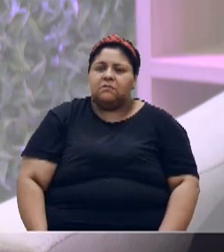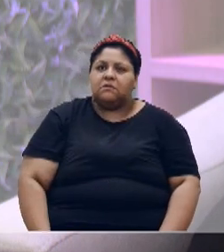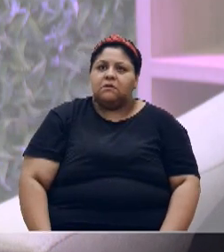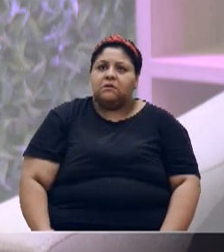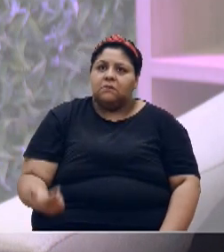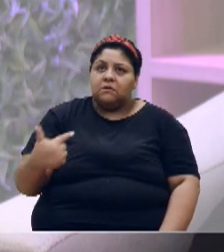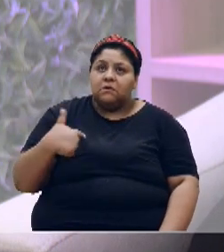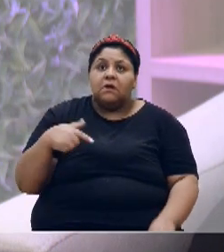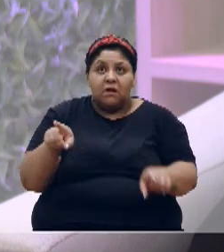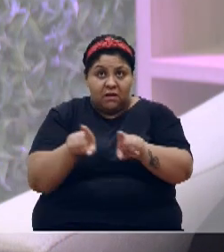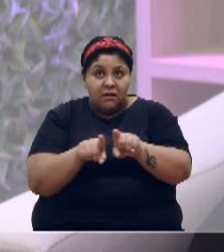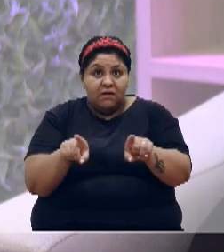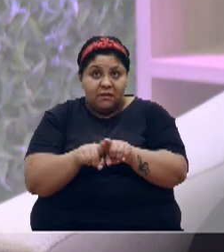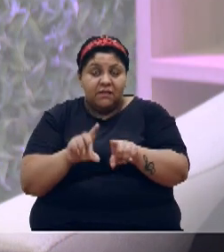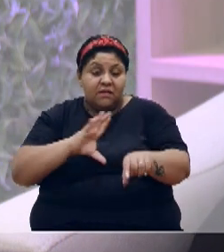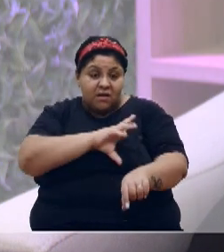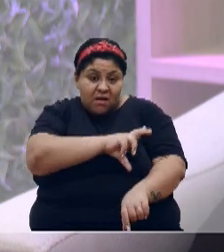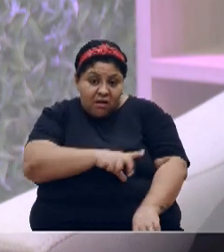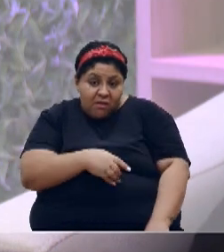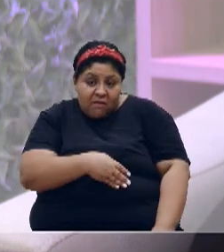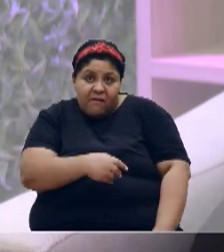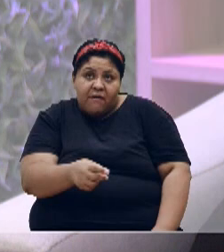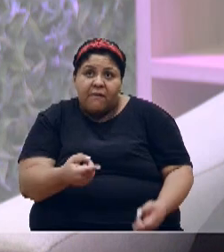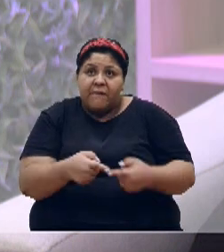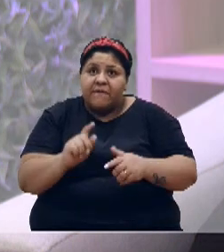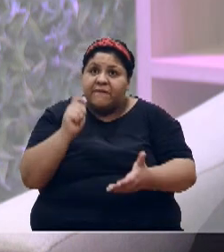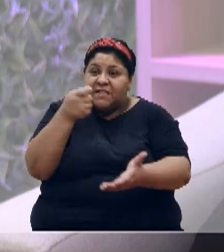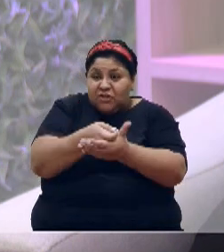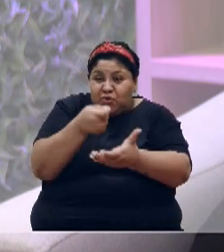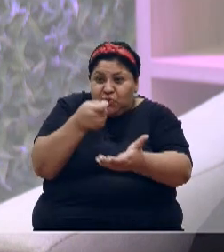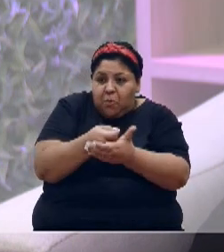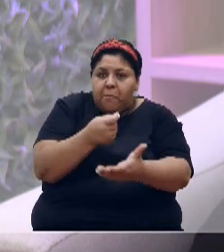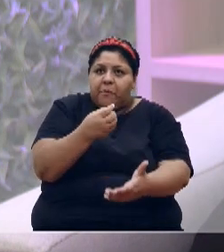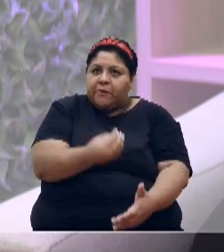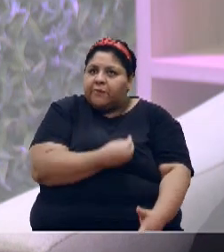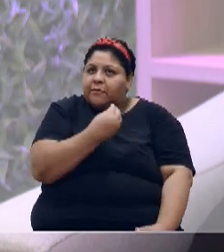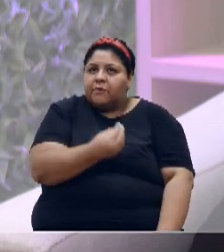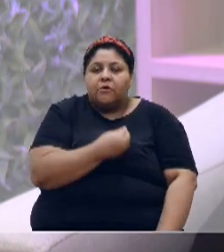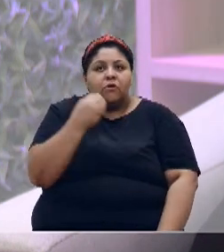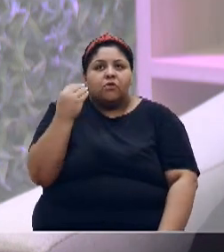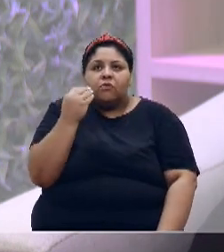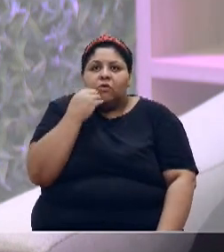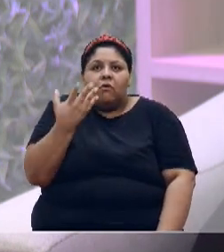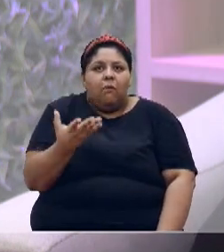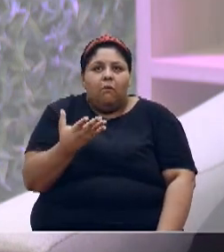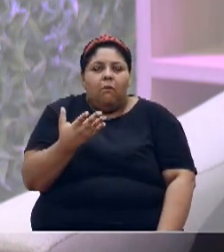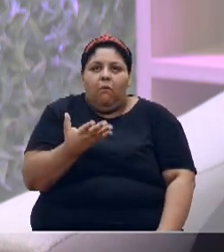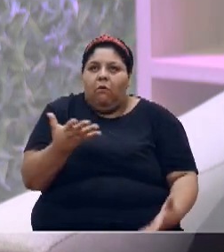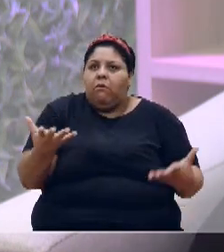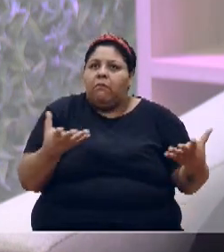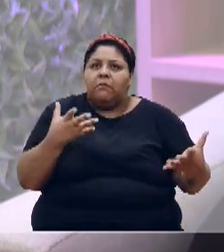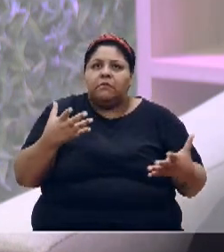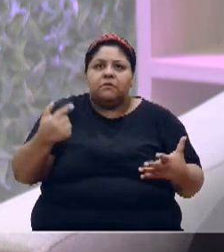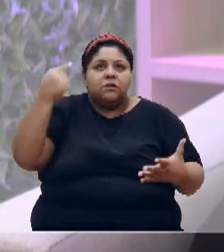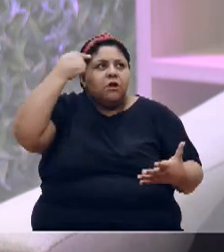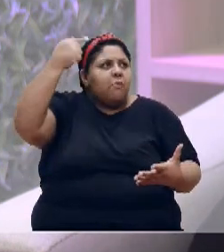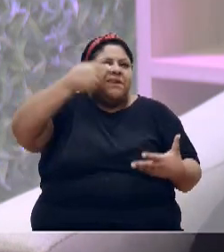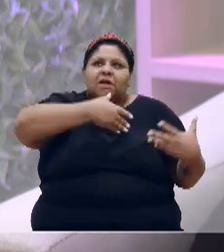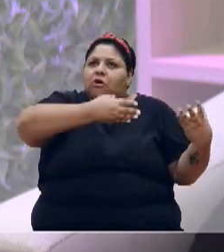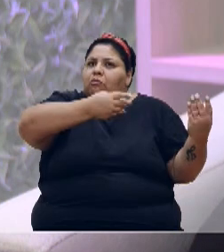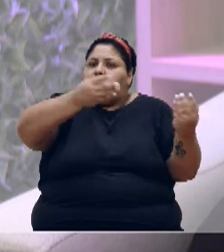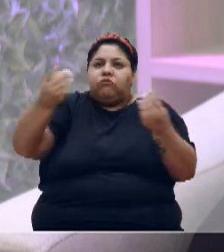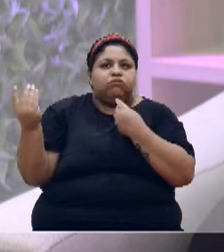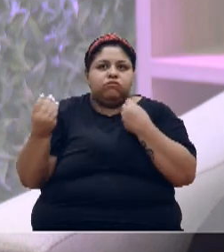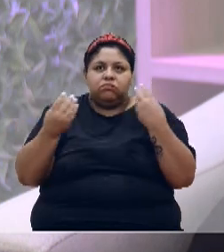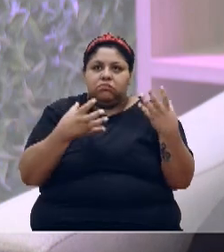aí eu disse, mas eu também amo tanto a minha filha, só que ela lutou tanto pra viver que é óbvio. Eu falei, não vou. Eu pensei milhões de vezes e